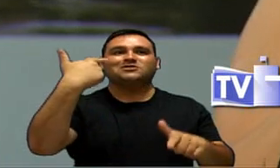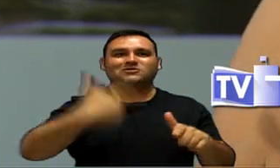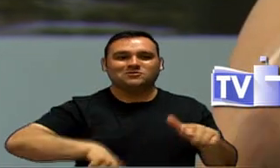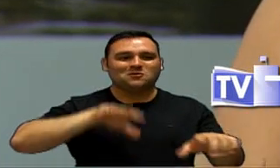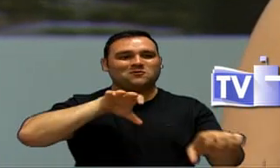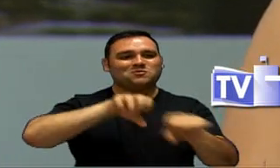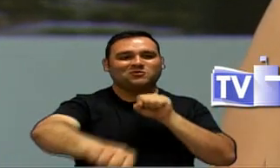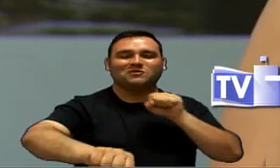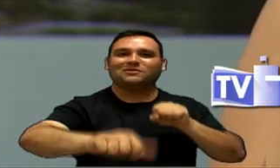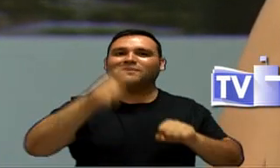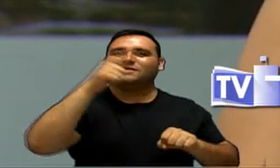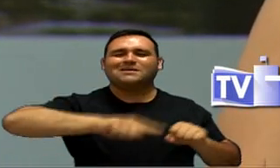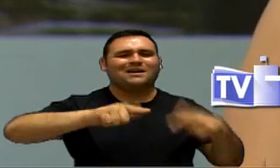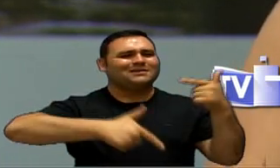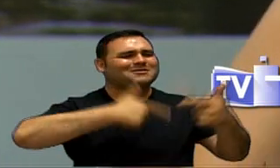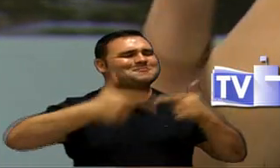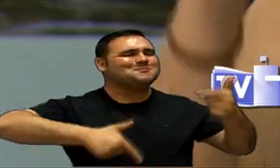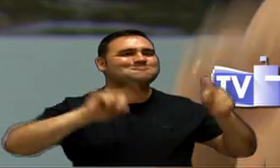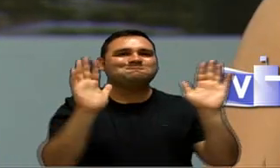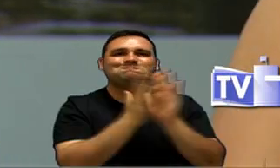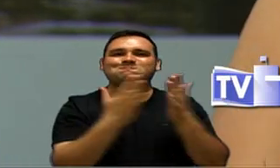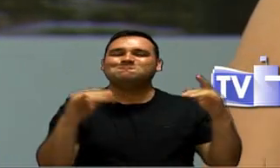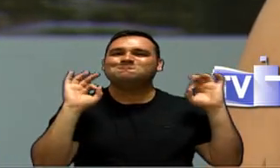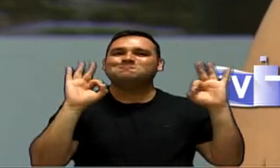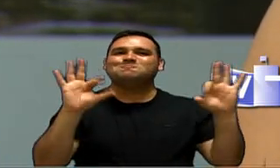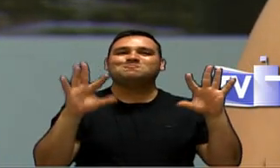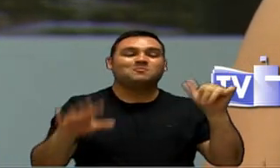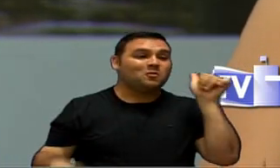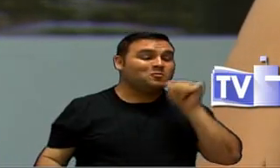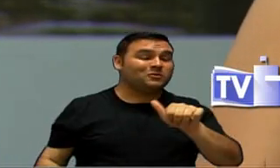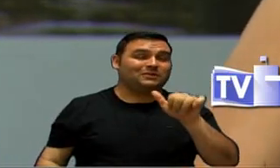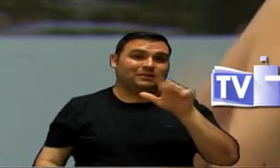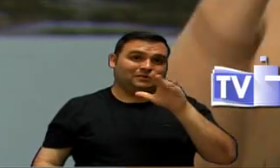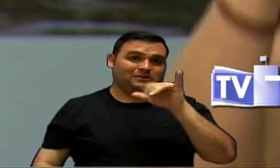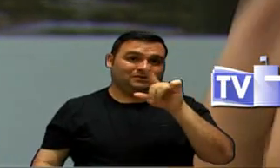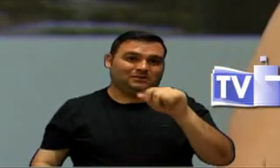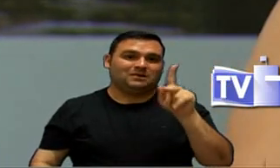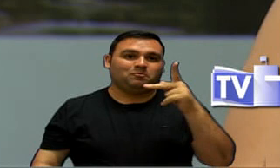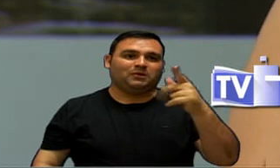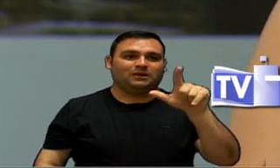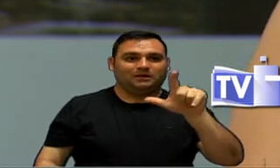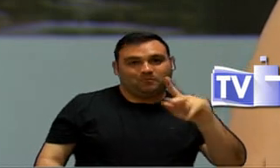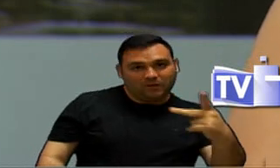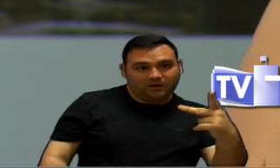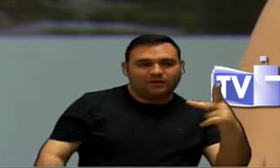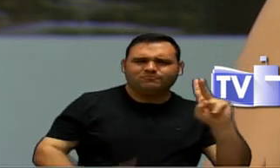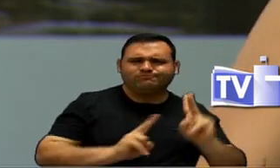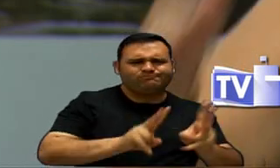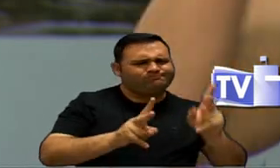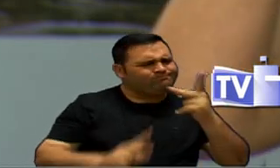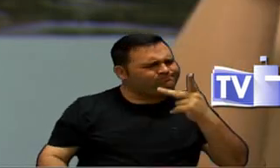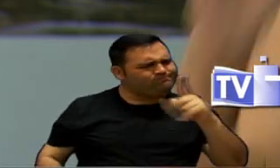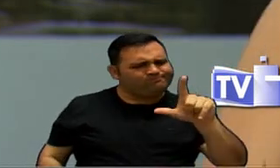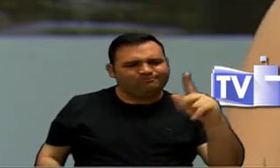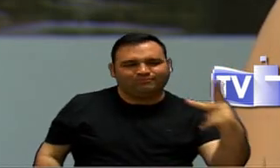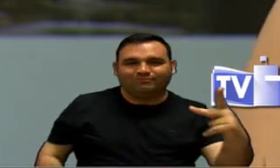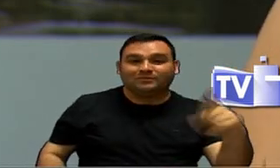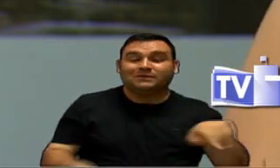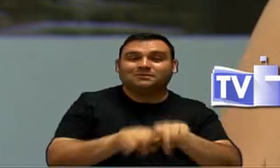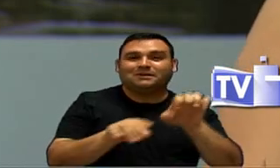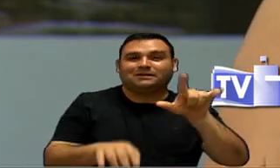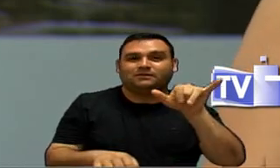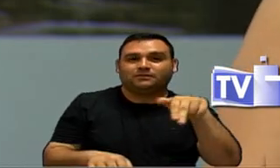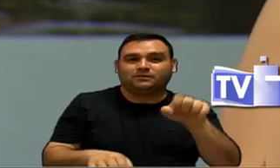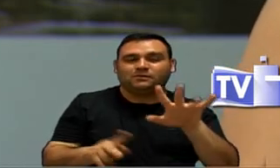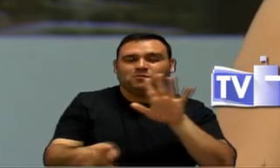formando. É um trabalho maravilhoso. Está, né, aqui Dona Cida, que é PLP. Uma vez PLP, sempre PLP. Né? Elaine, também, da